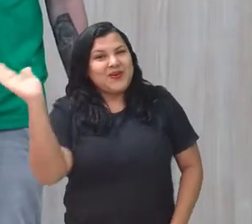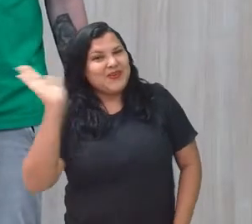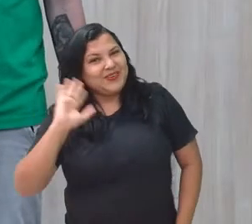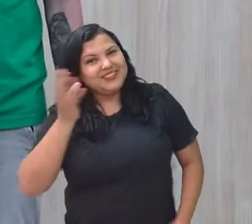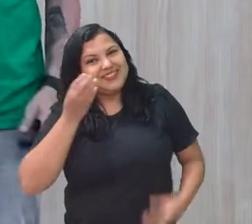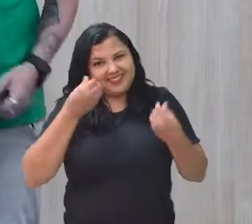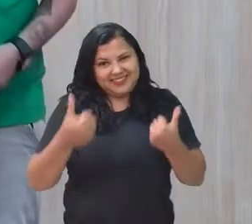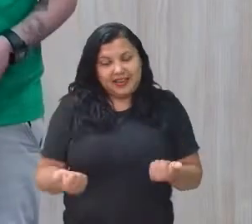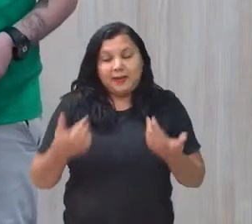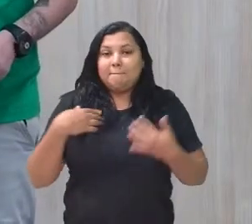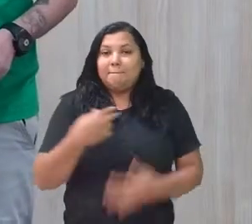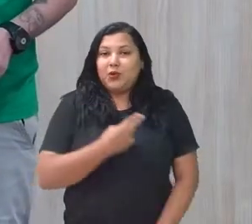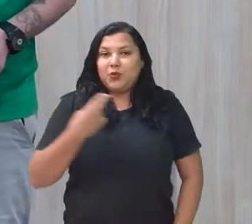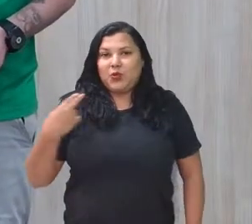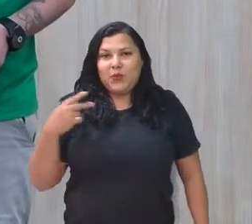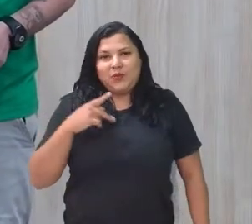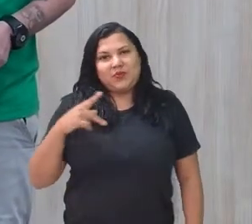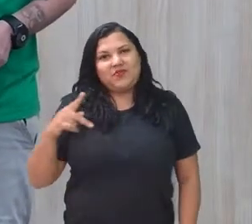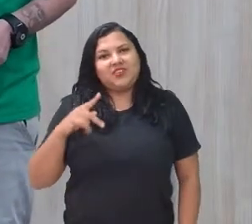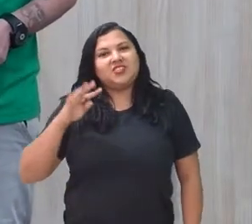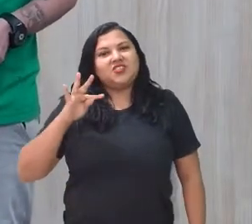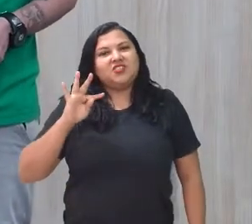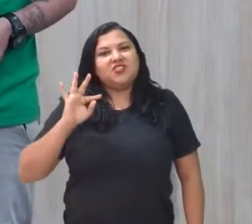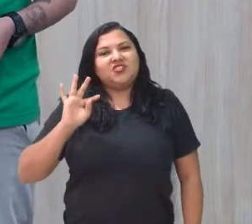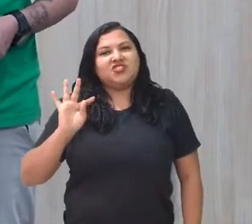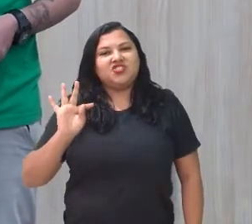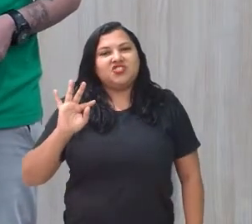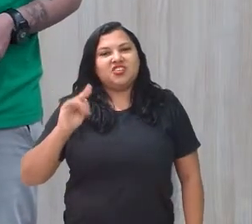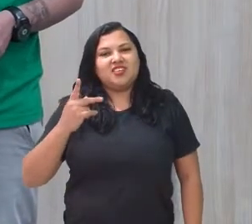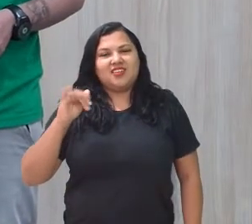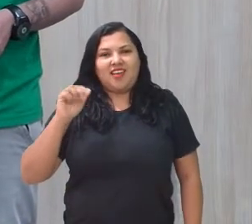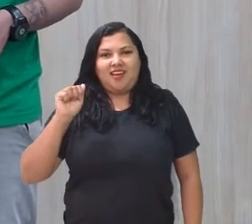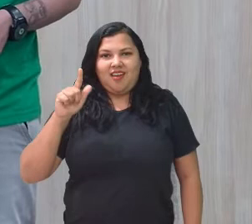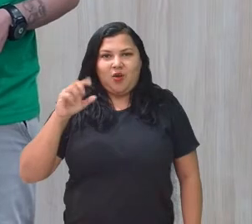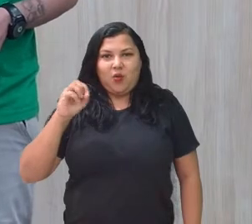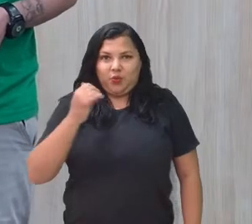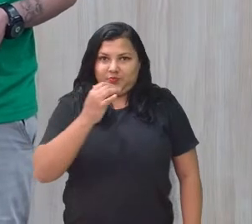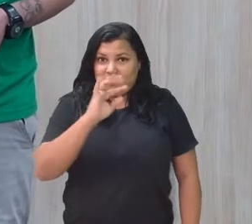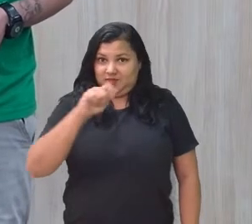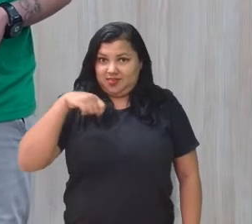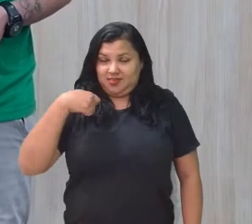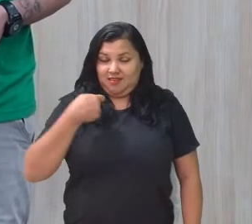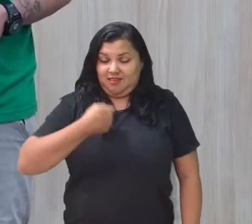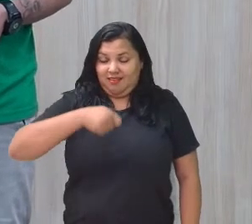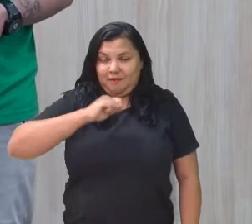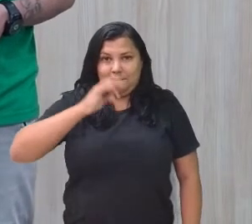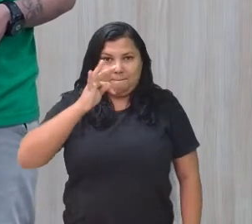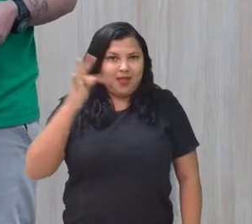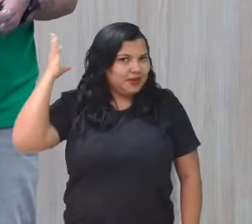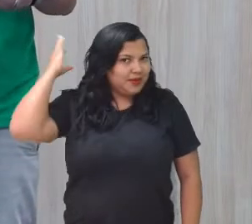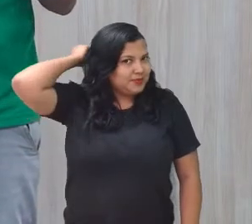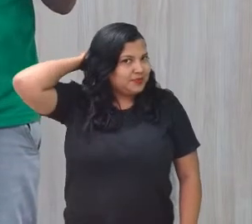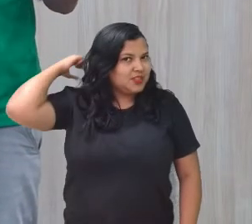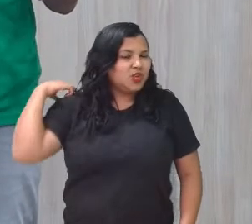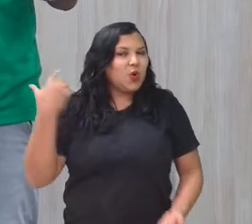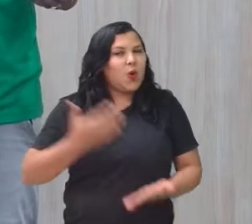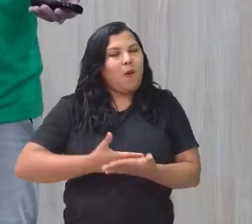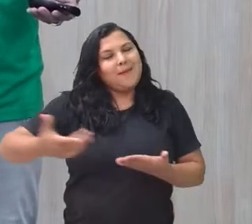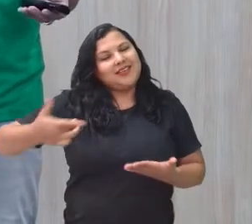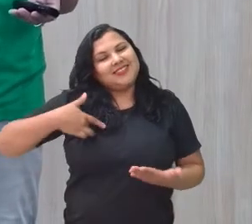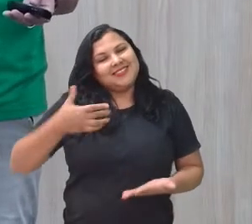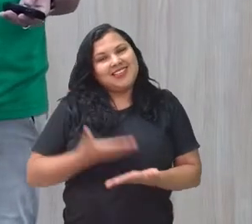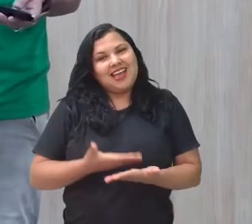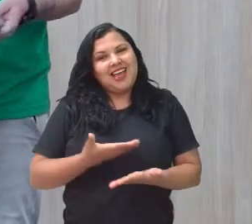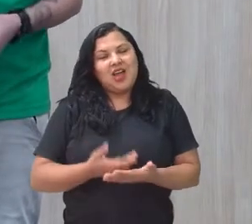pessoal, tudo bem? Eu me chamo professor Tiago, estamos iniciando mais uma aula da Escola Municipal para Aulas Digitais do Recife. Eu estou